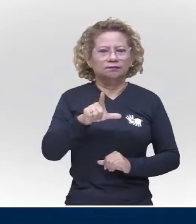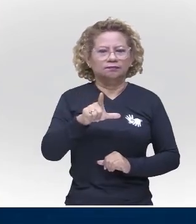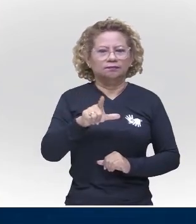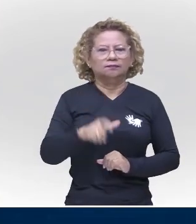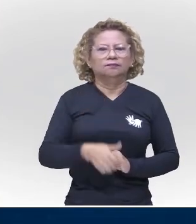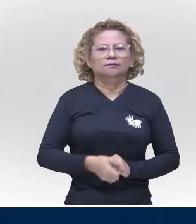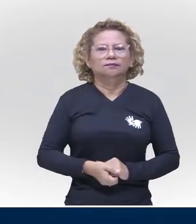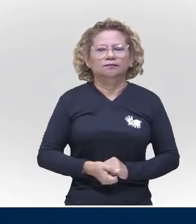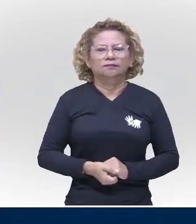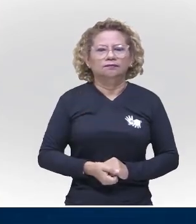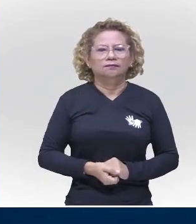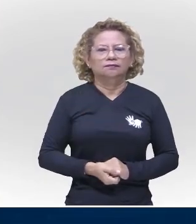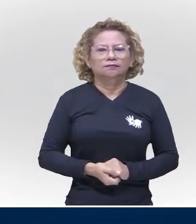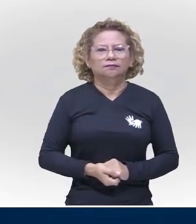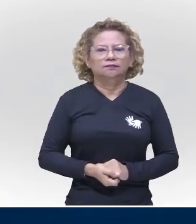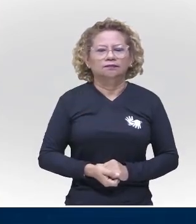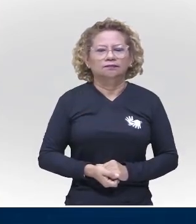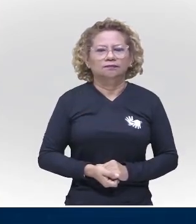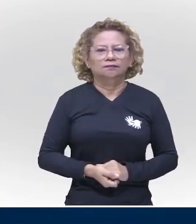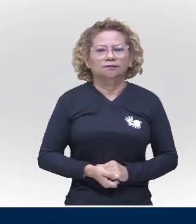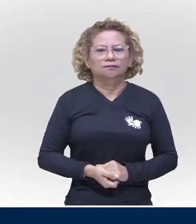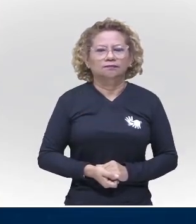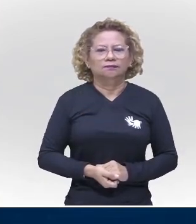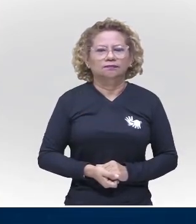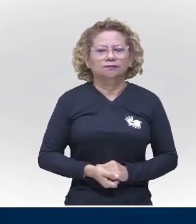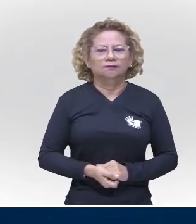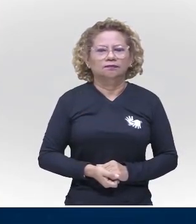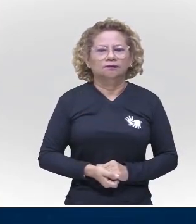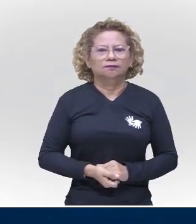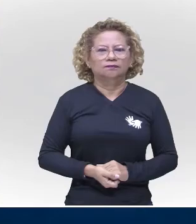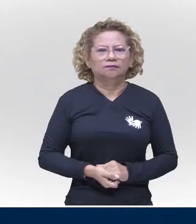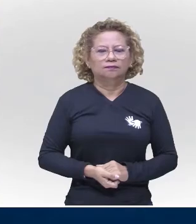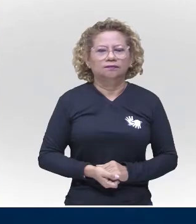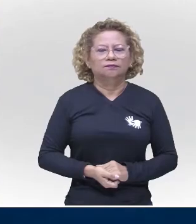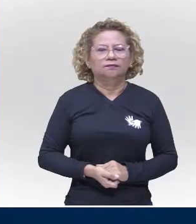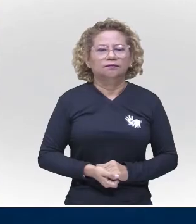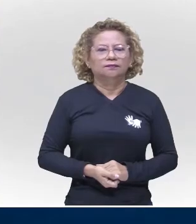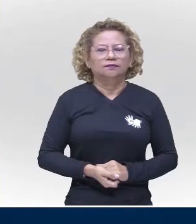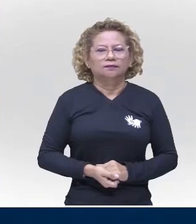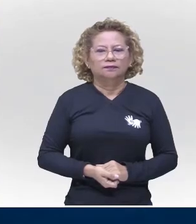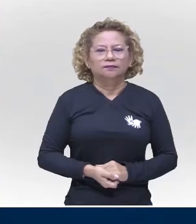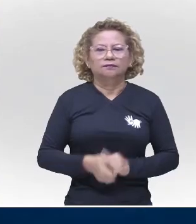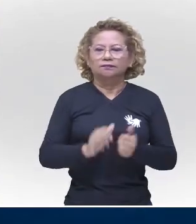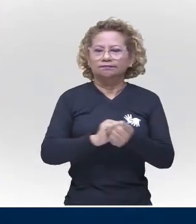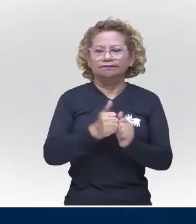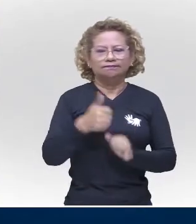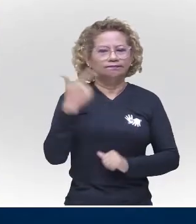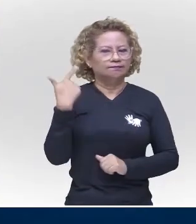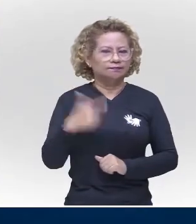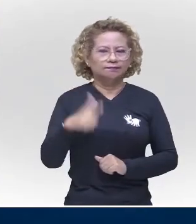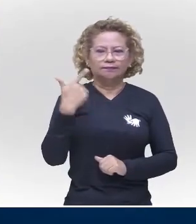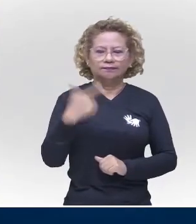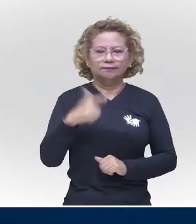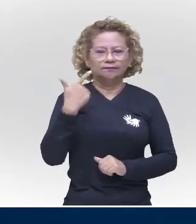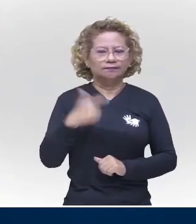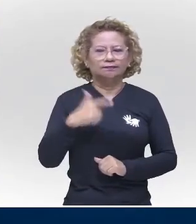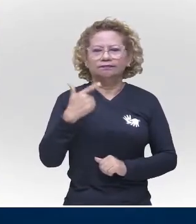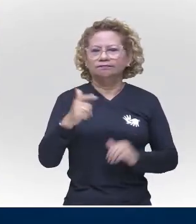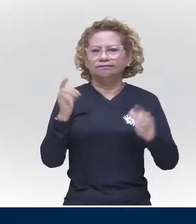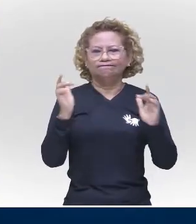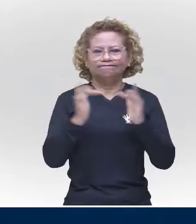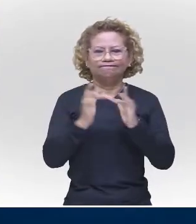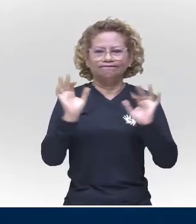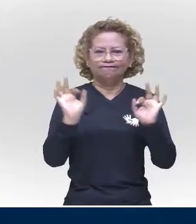recordes que são feitos aí na natação, tá bom? Então, mais uma vez aqui, o primeiro esporte sem interação é